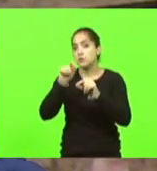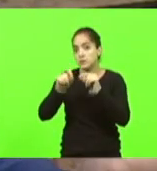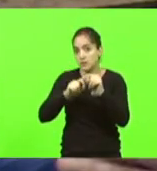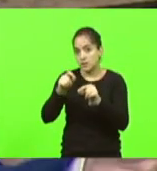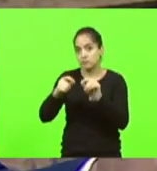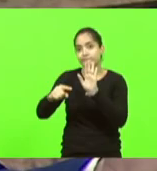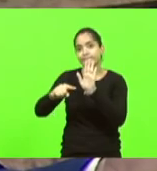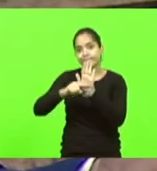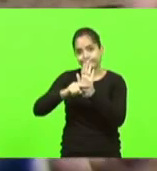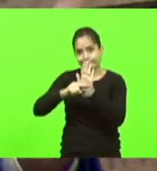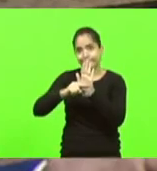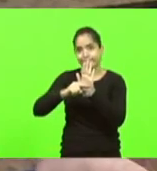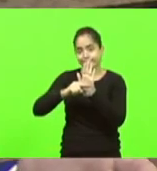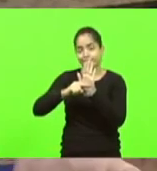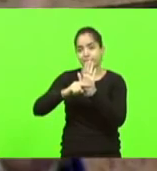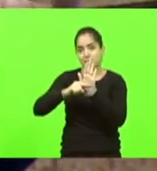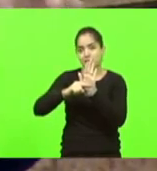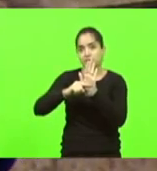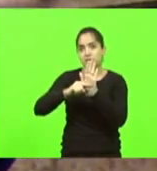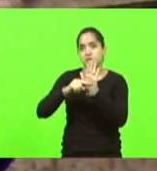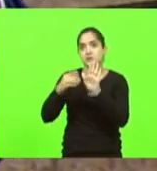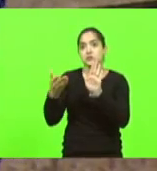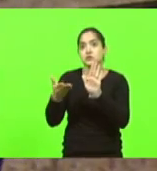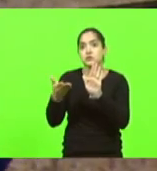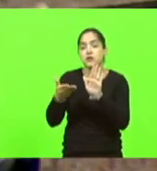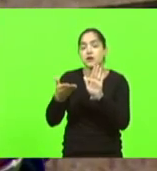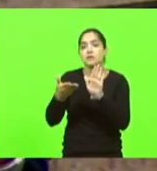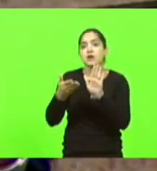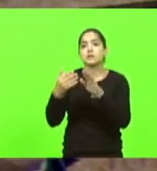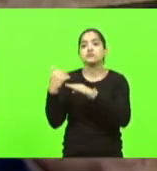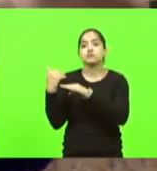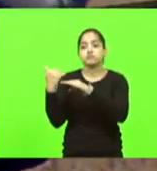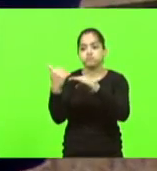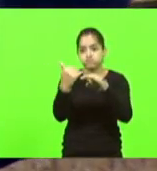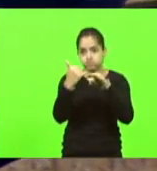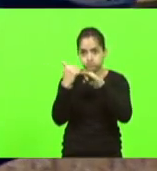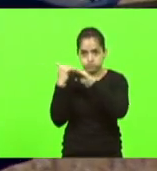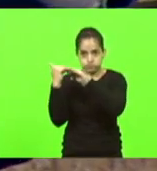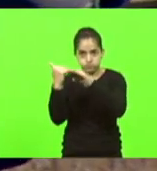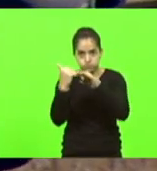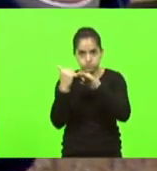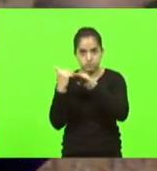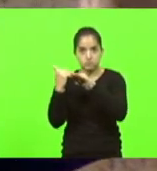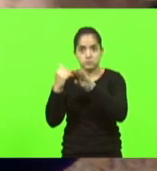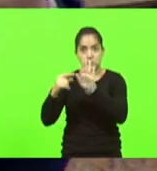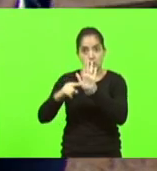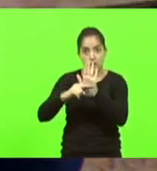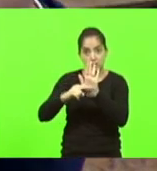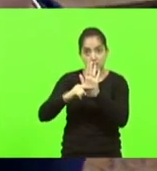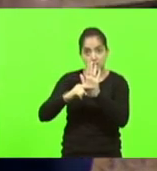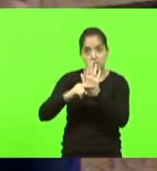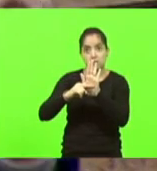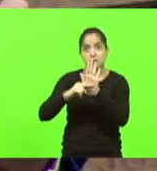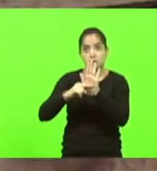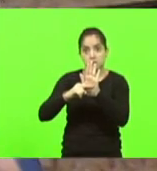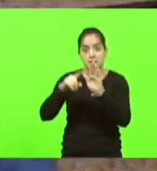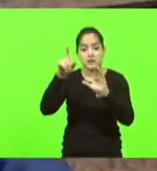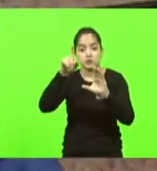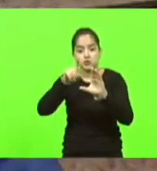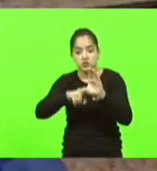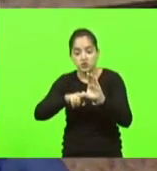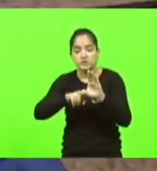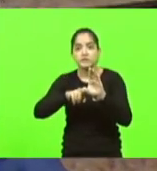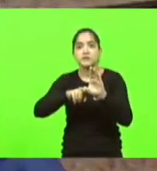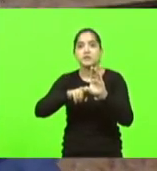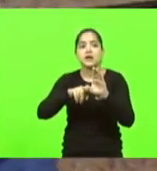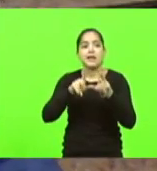seu déficit atuarial portanto estabelecer a igualdade de que deve-se atuarial dívida atuarial